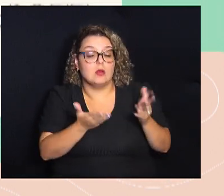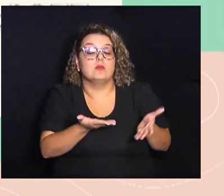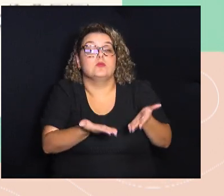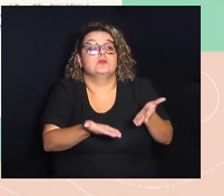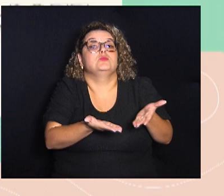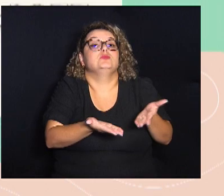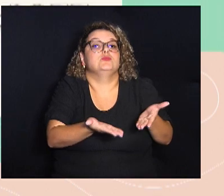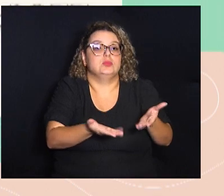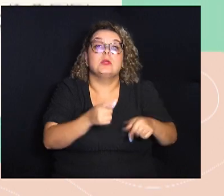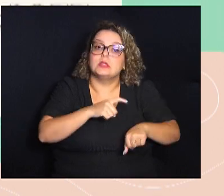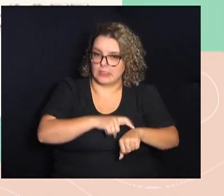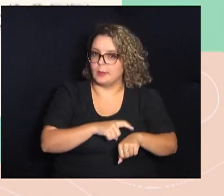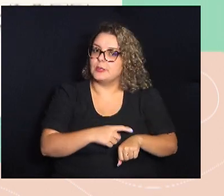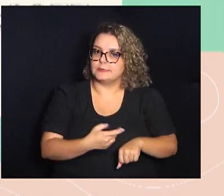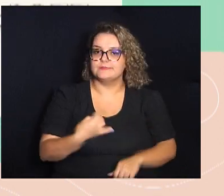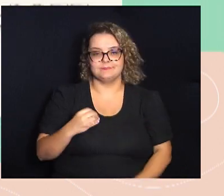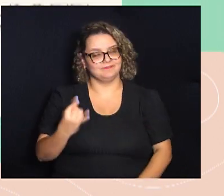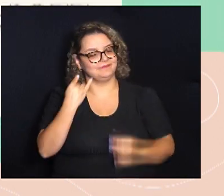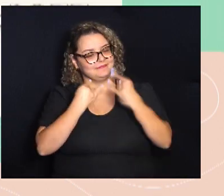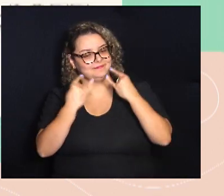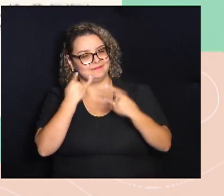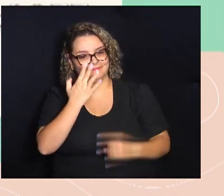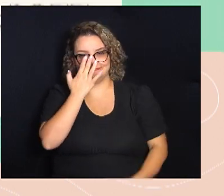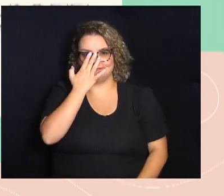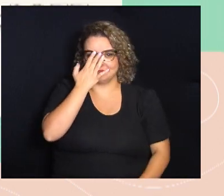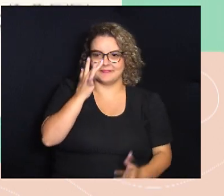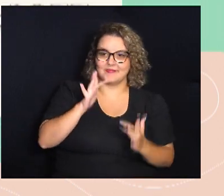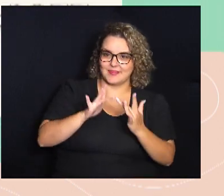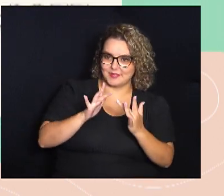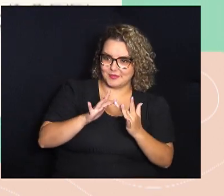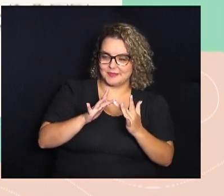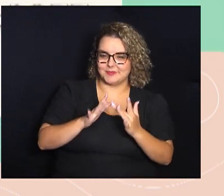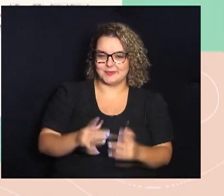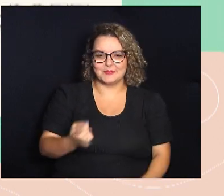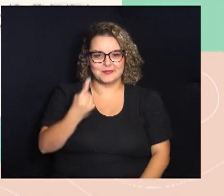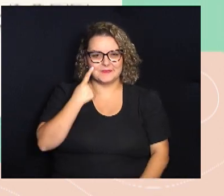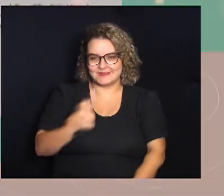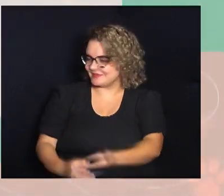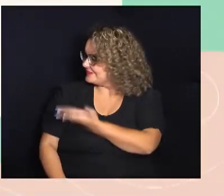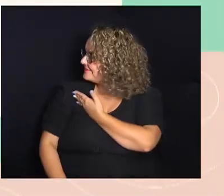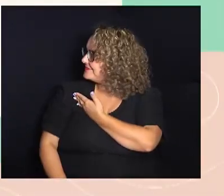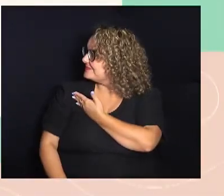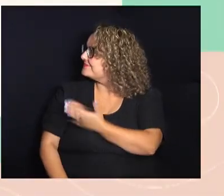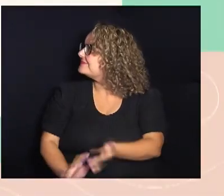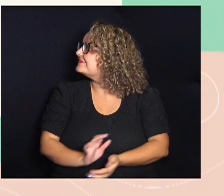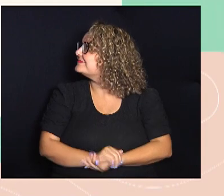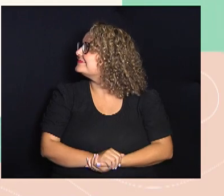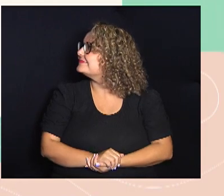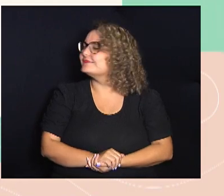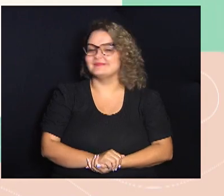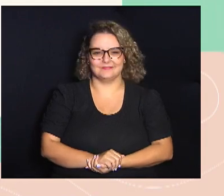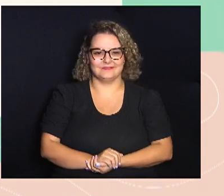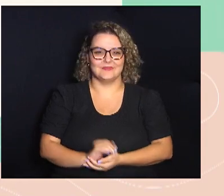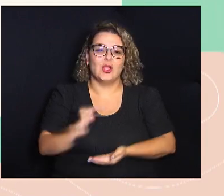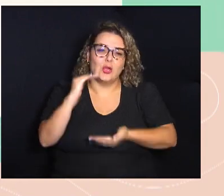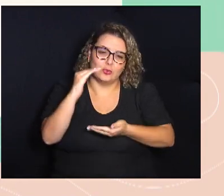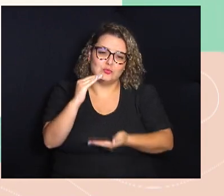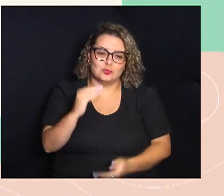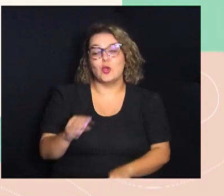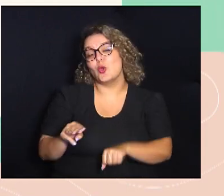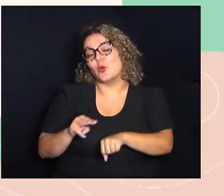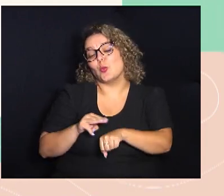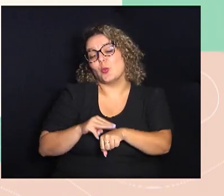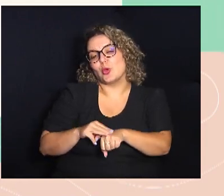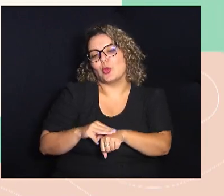e tempo. Se você se interessou, entre em contato com o número que está na tela. Esse doguinho é o Marrom. Ele